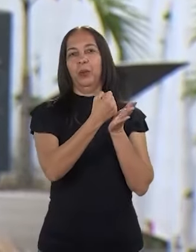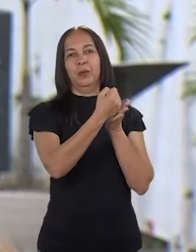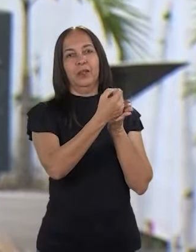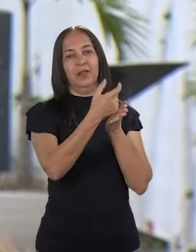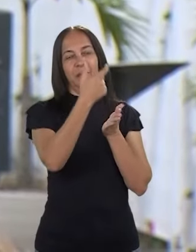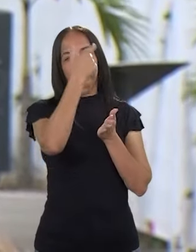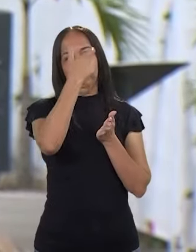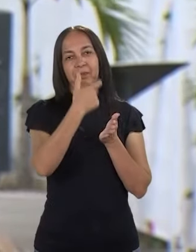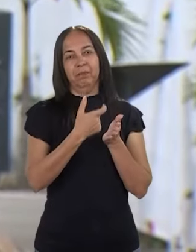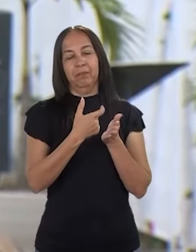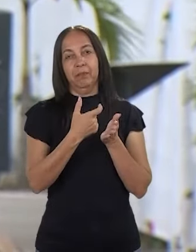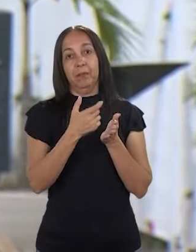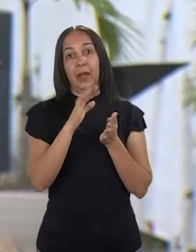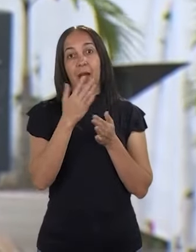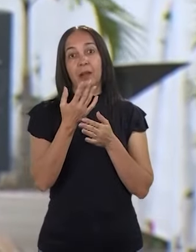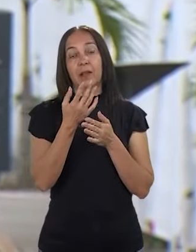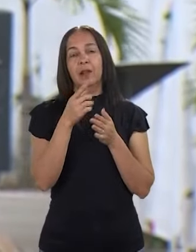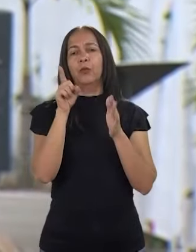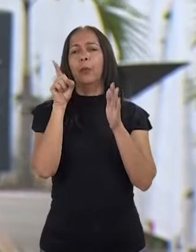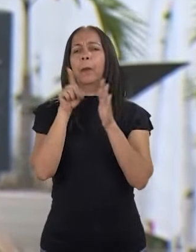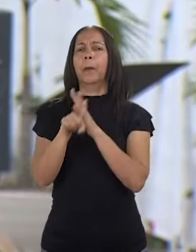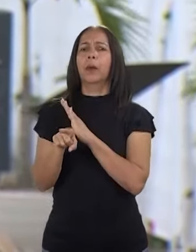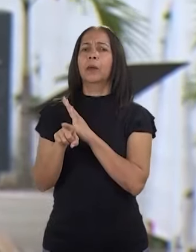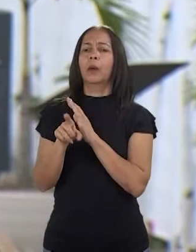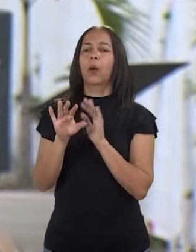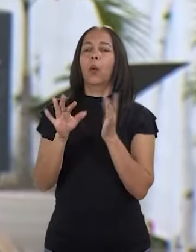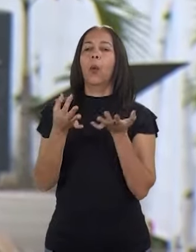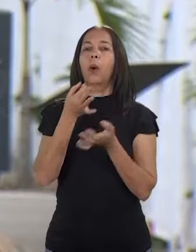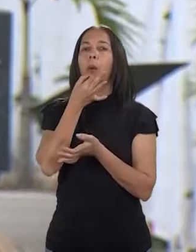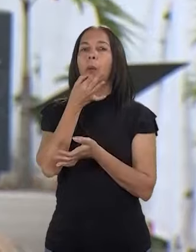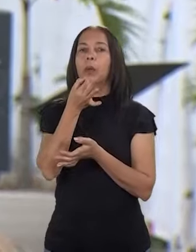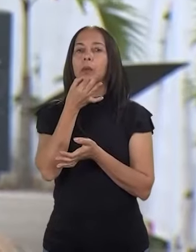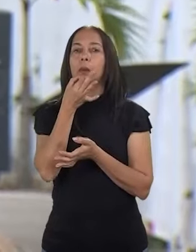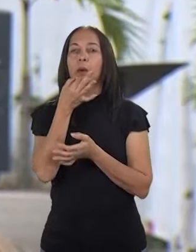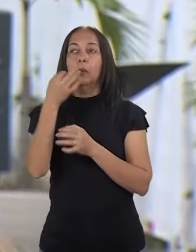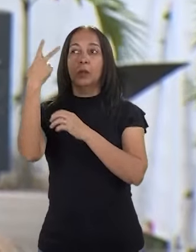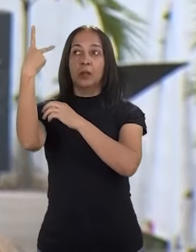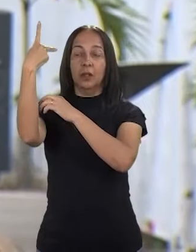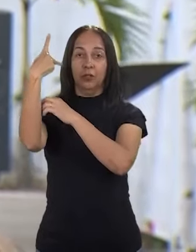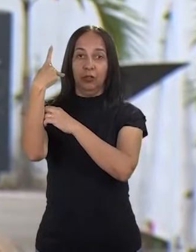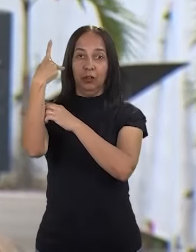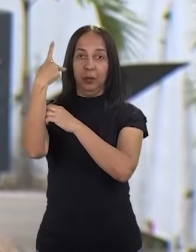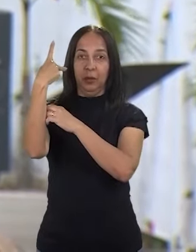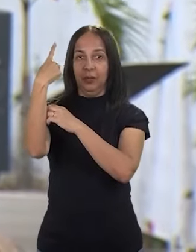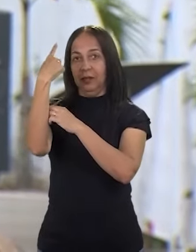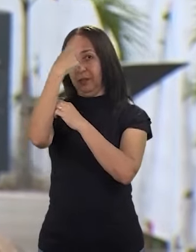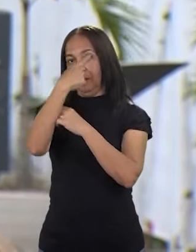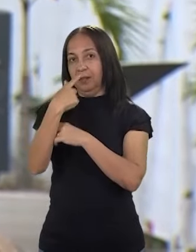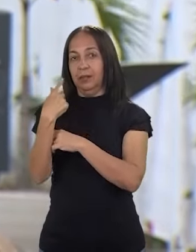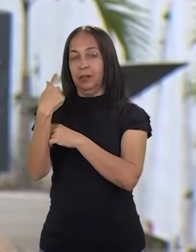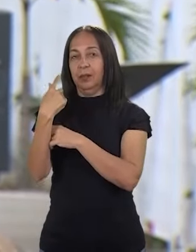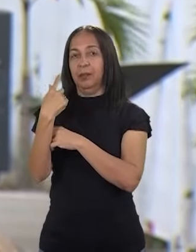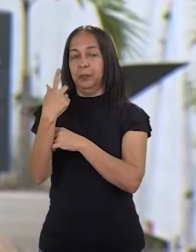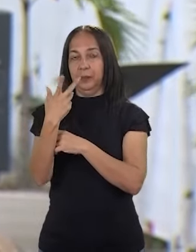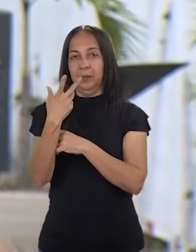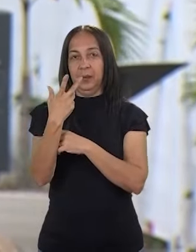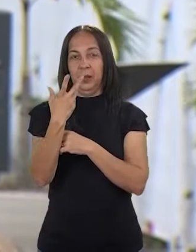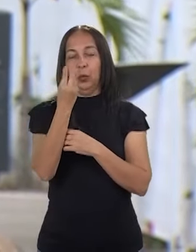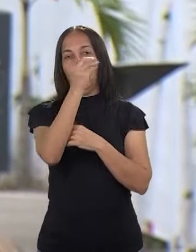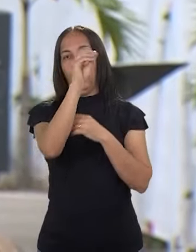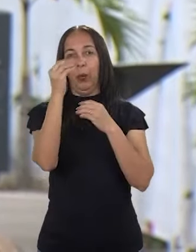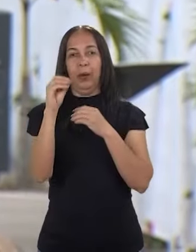pessoas assim o TDH foi às ruas para perguntar qual a sua opinião sobre as câmeras de reconhecimento facial que estão